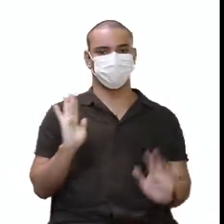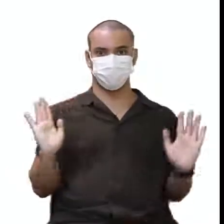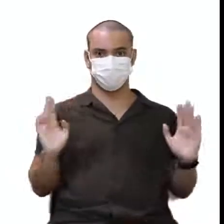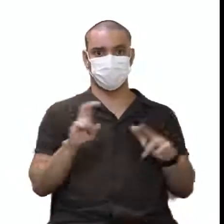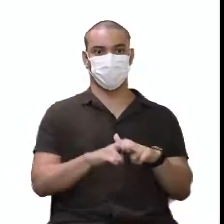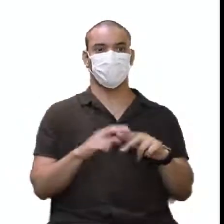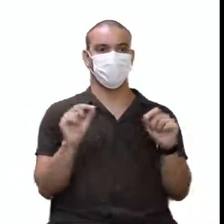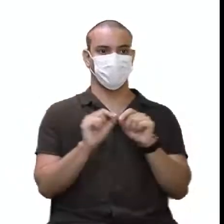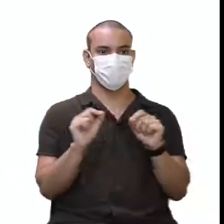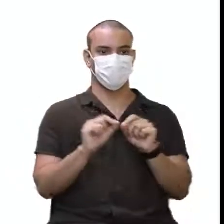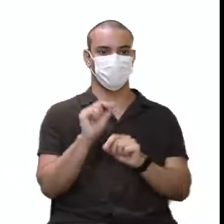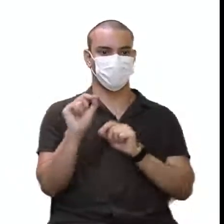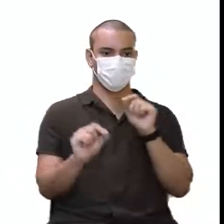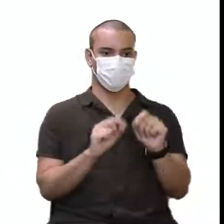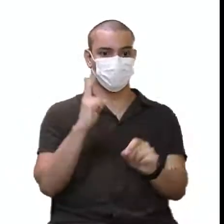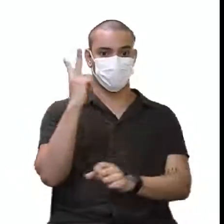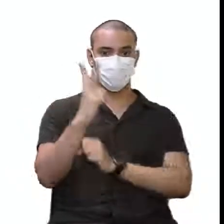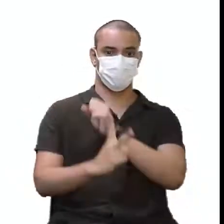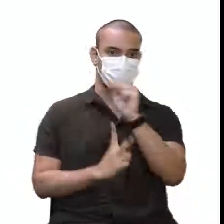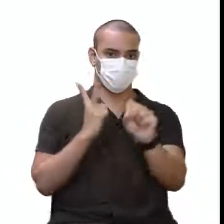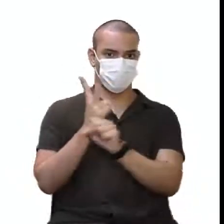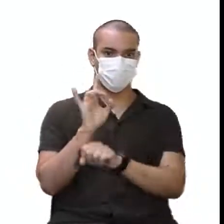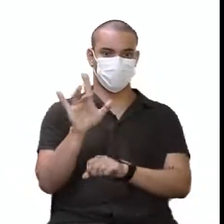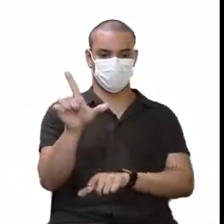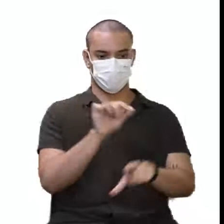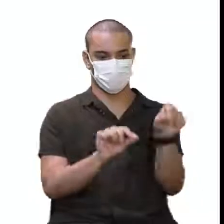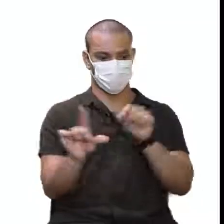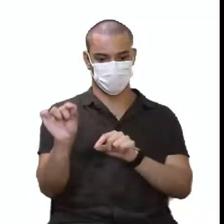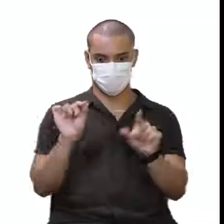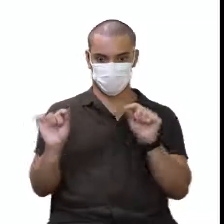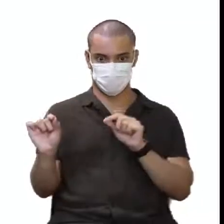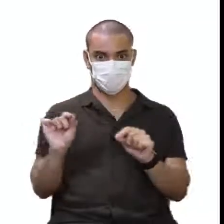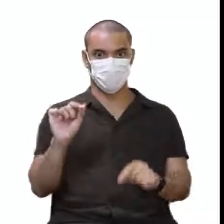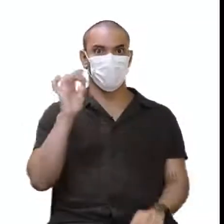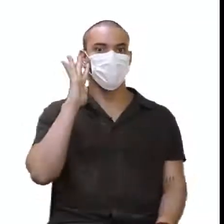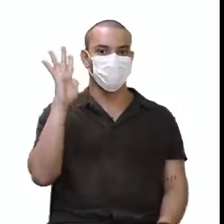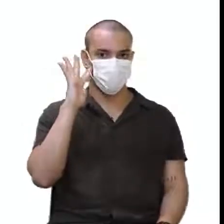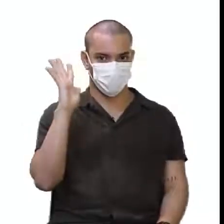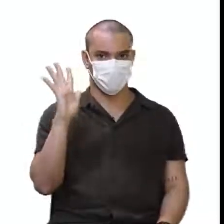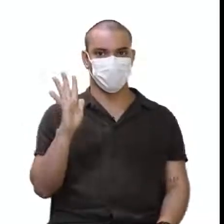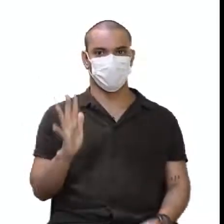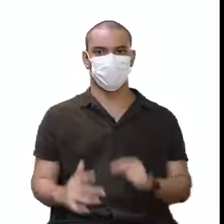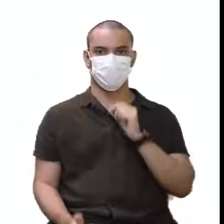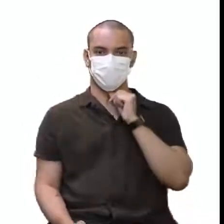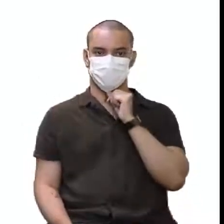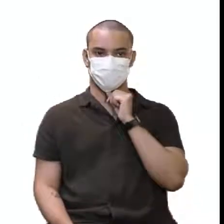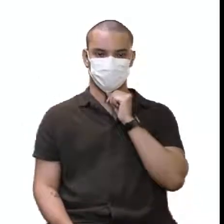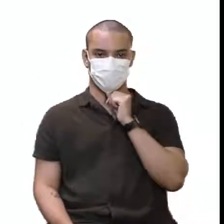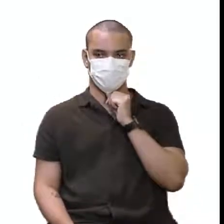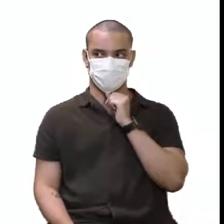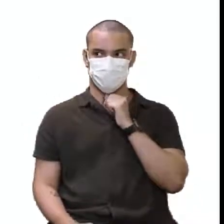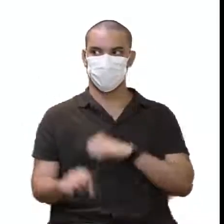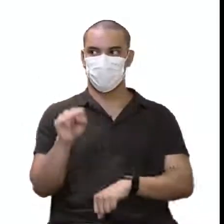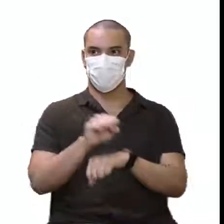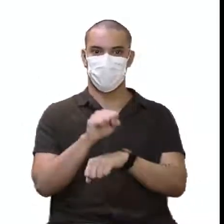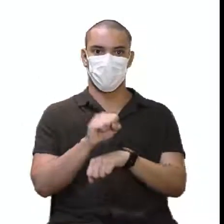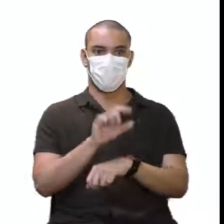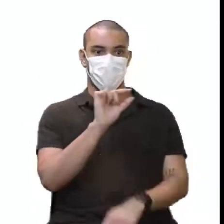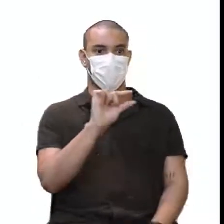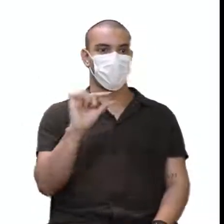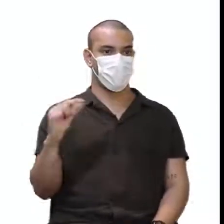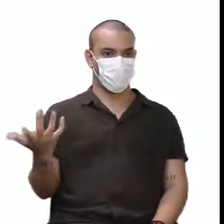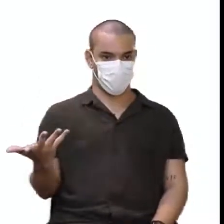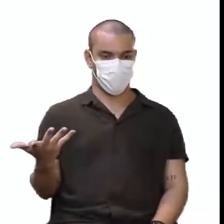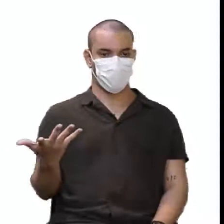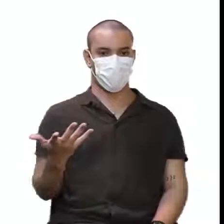Ele passou ele levou 2 anos só para selecionar essas características. Imagine, né? Esperar o ciclo reprodutivo de cada uma